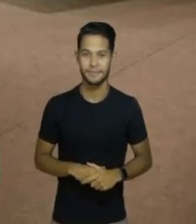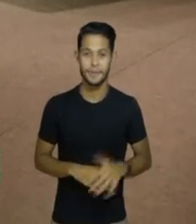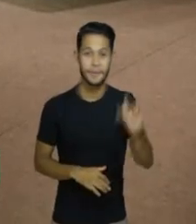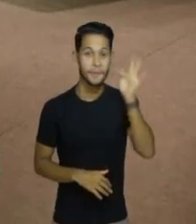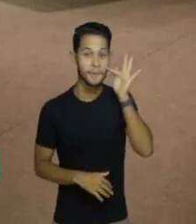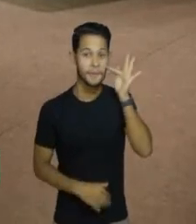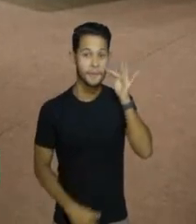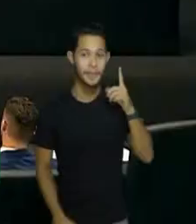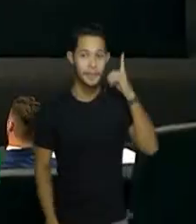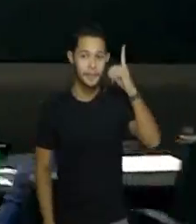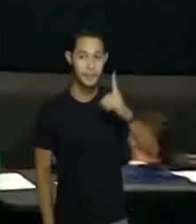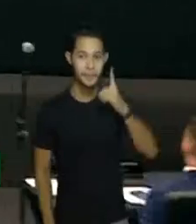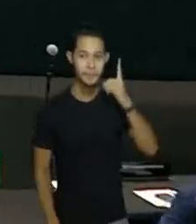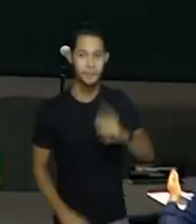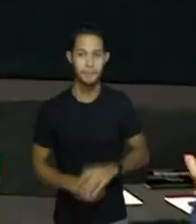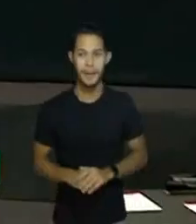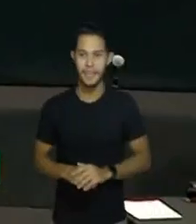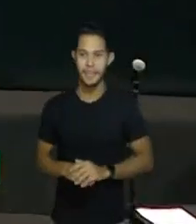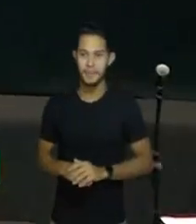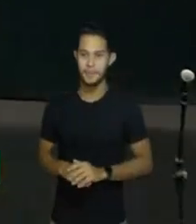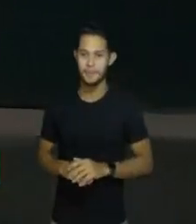Deputado Marcos da Rosa.